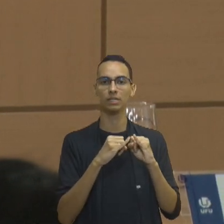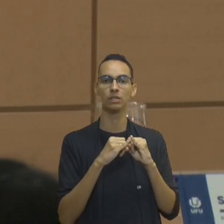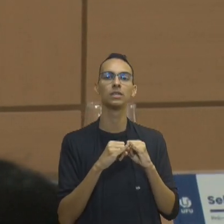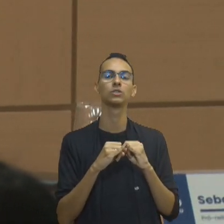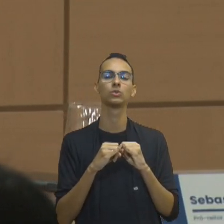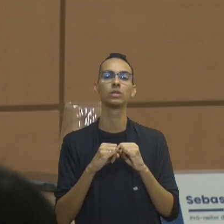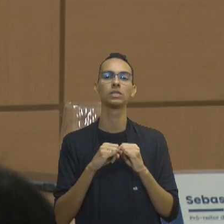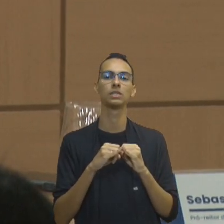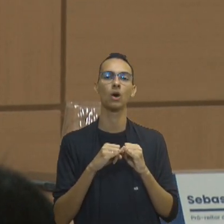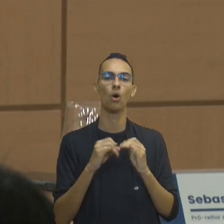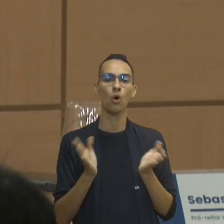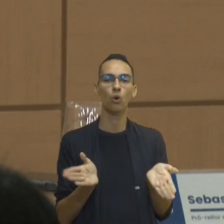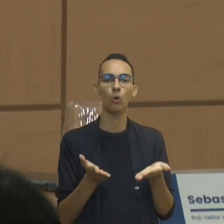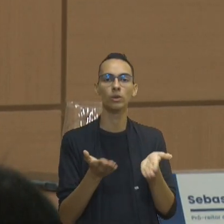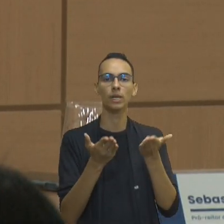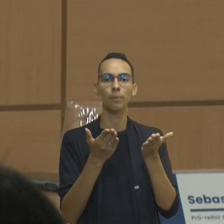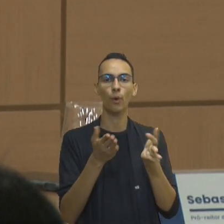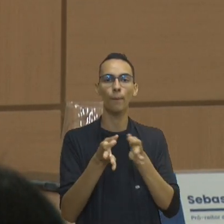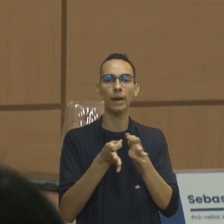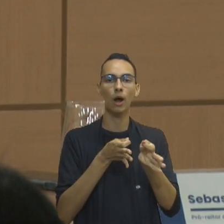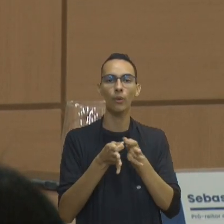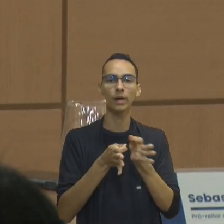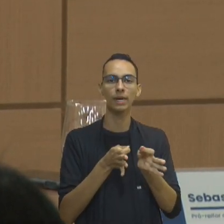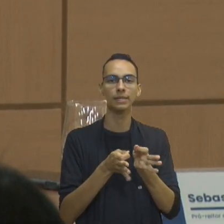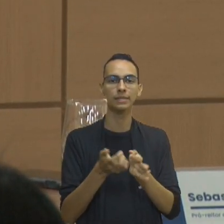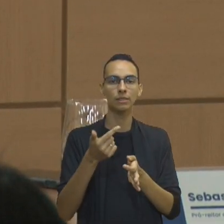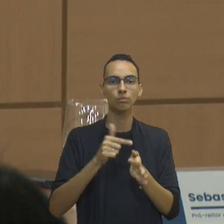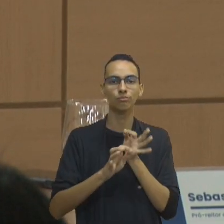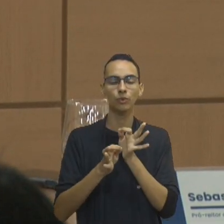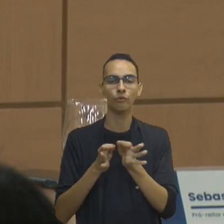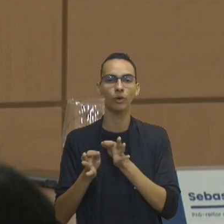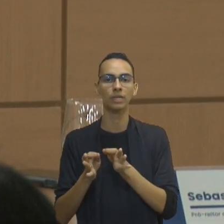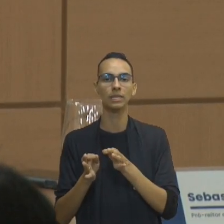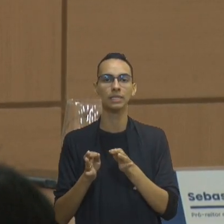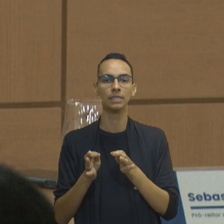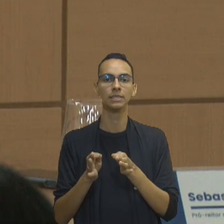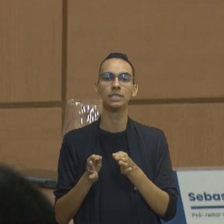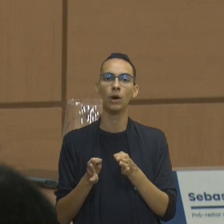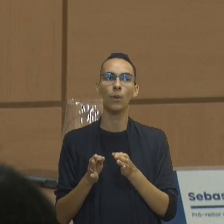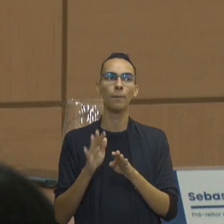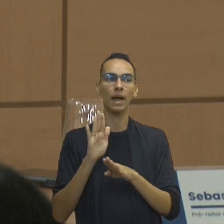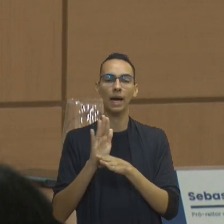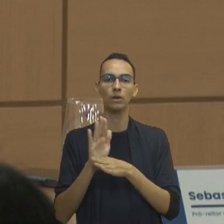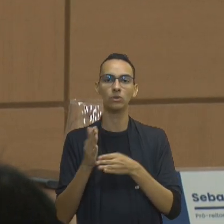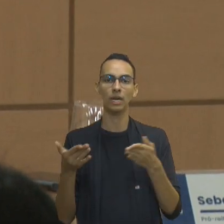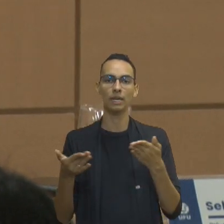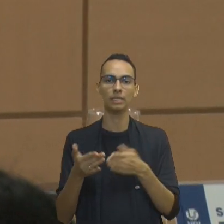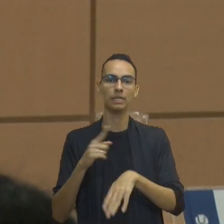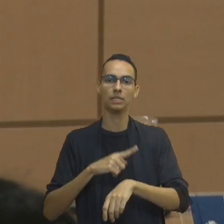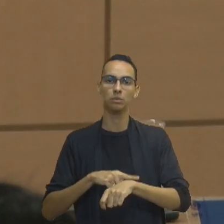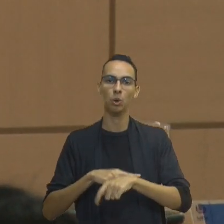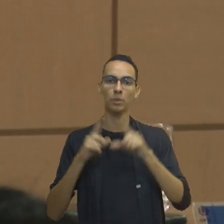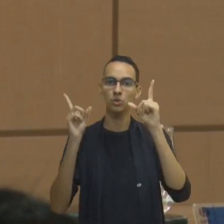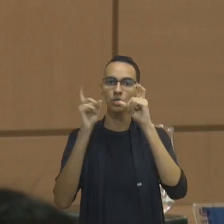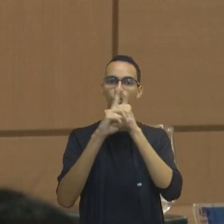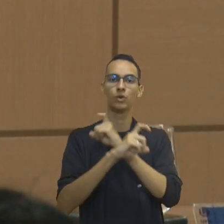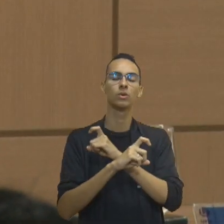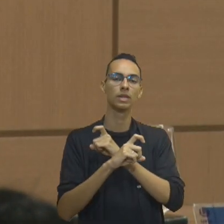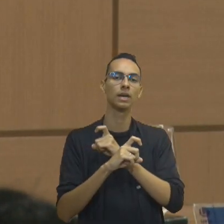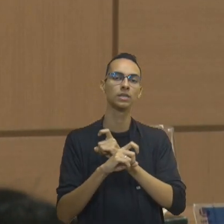contribuam, né, para a reorganização do processo de trabalho de modo a superar esse momento de dificuldade. Isso pensando, né,